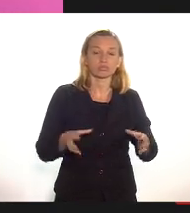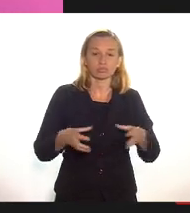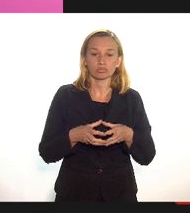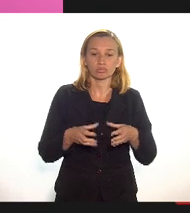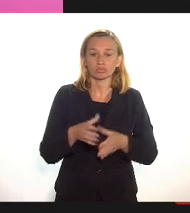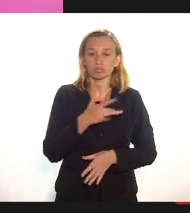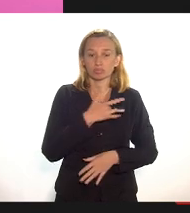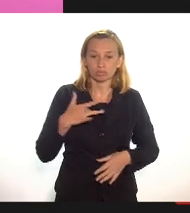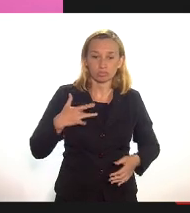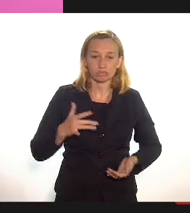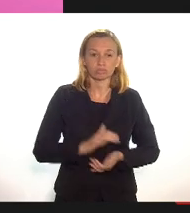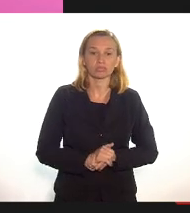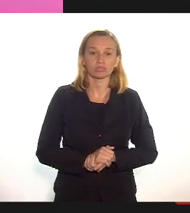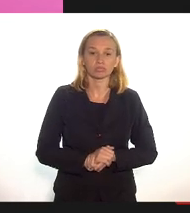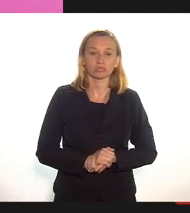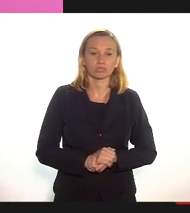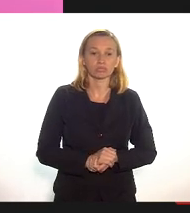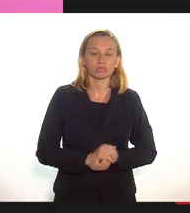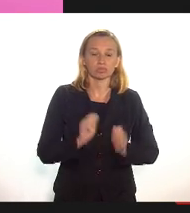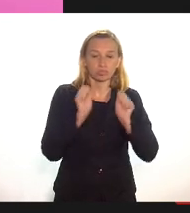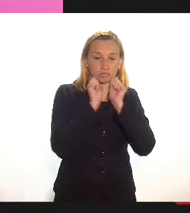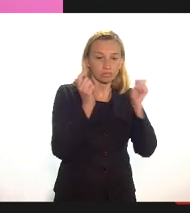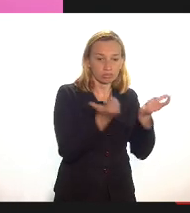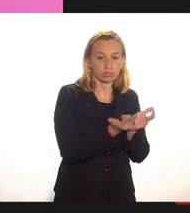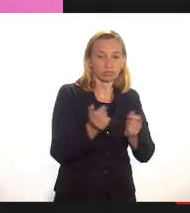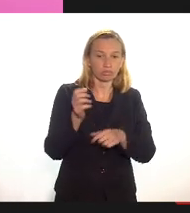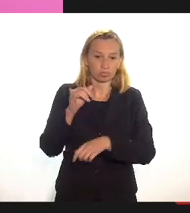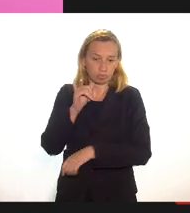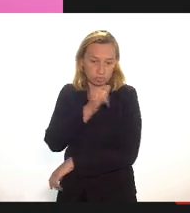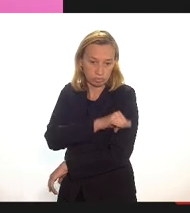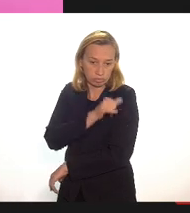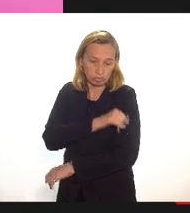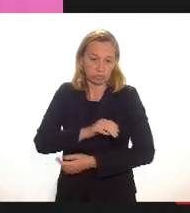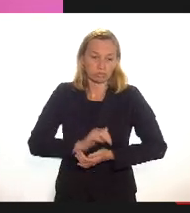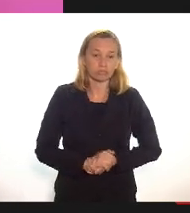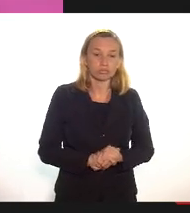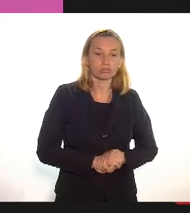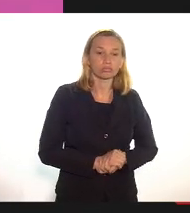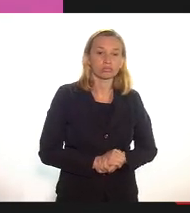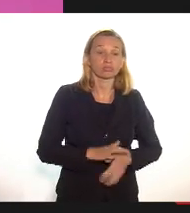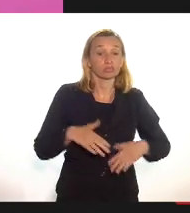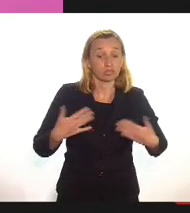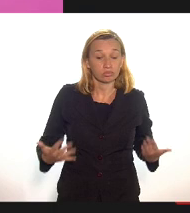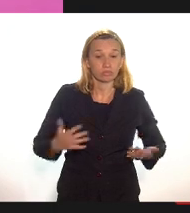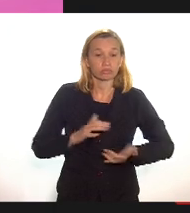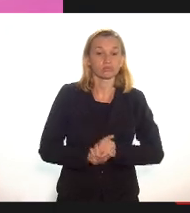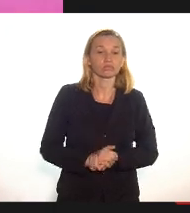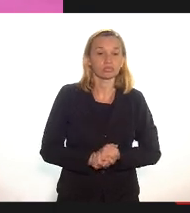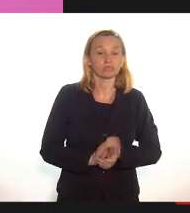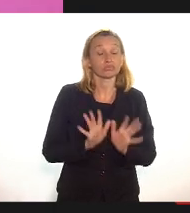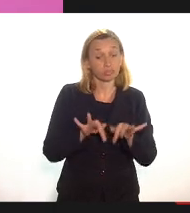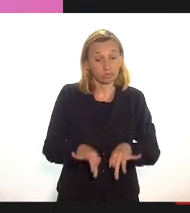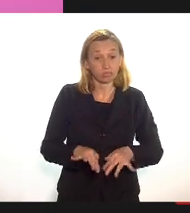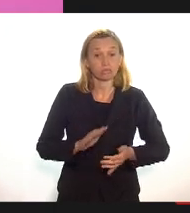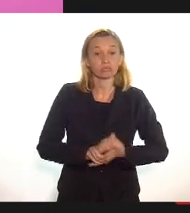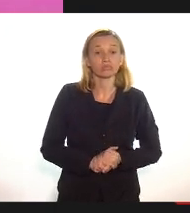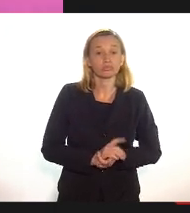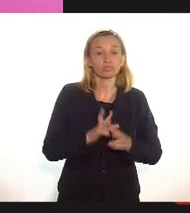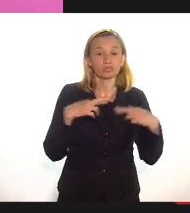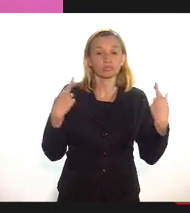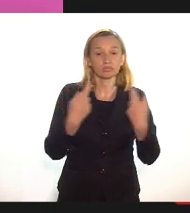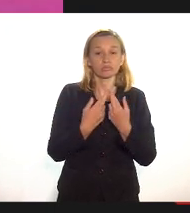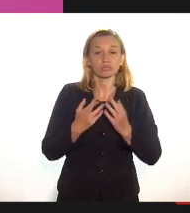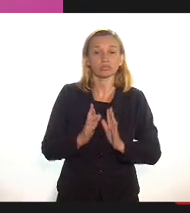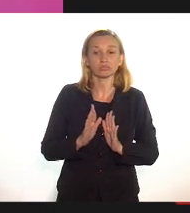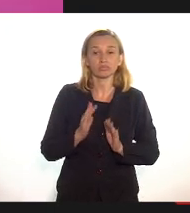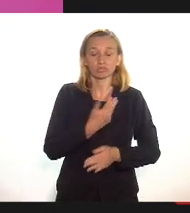de Saúde da Assembleia Legislativa do Rio de Janeiro. Então, eu quero finalizar essa audiência